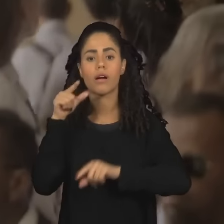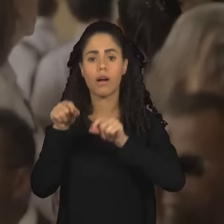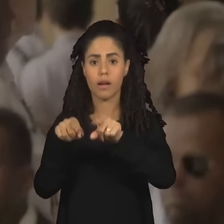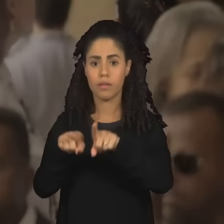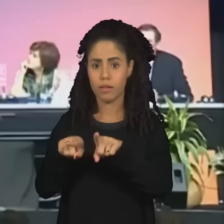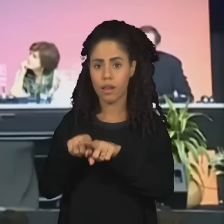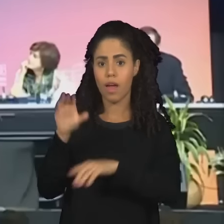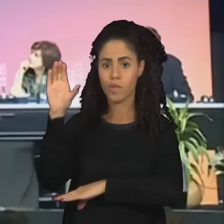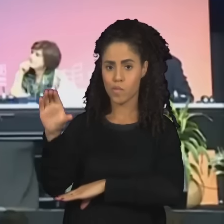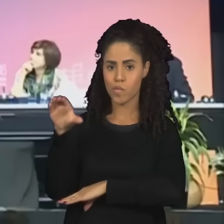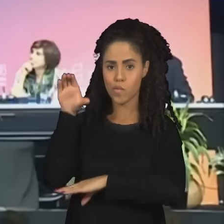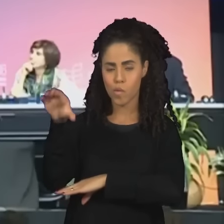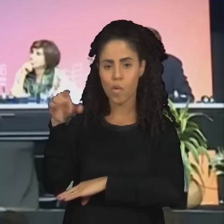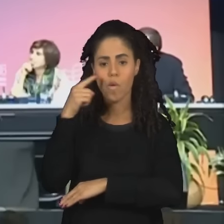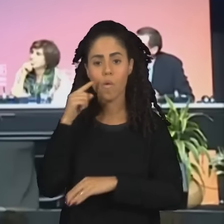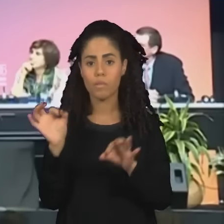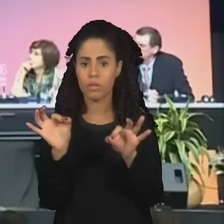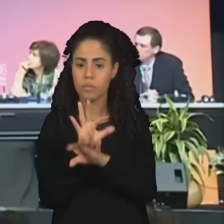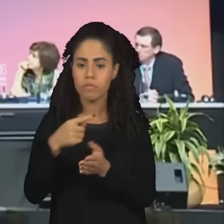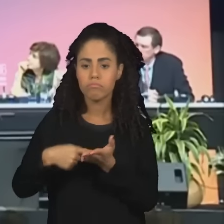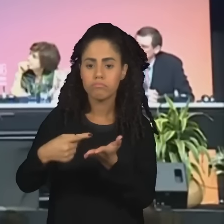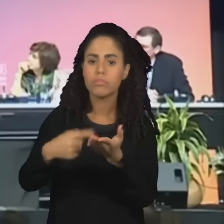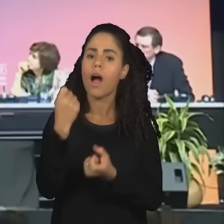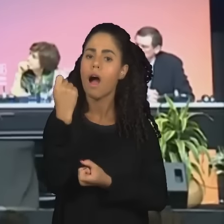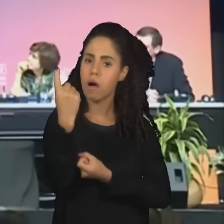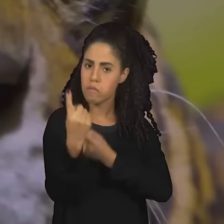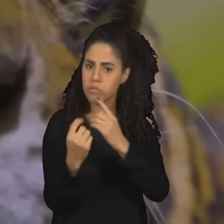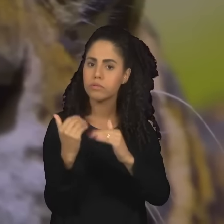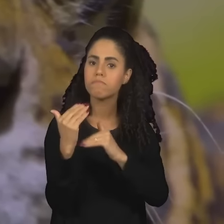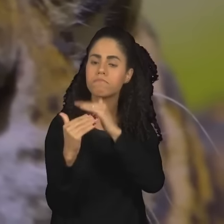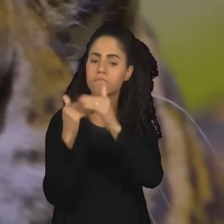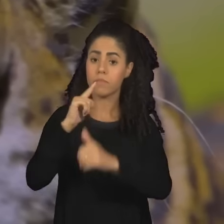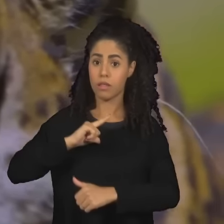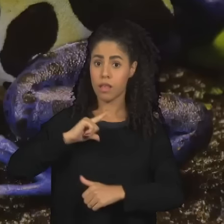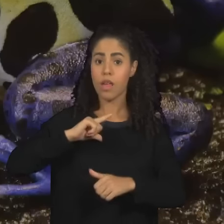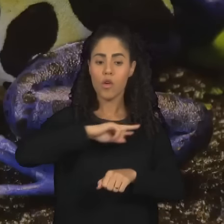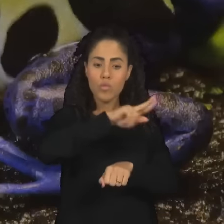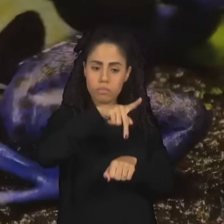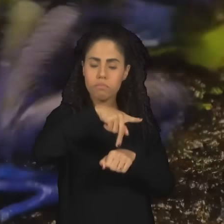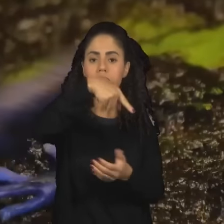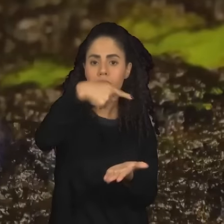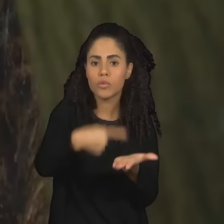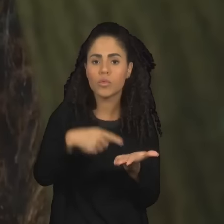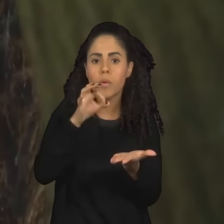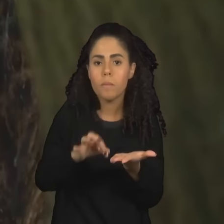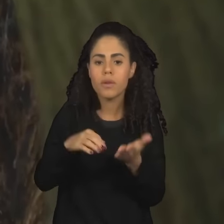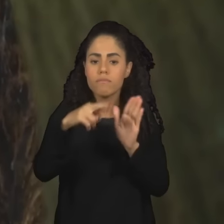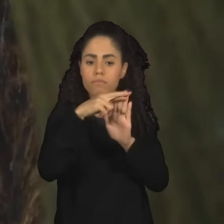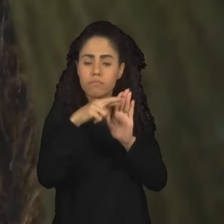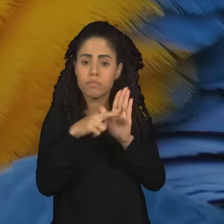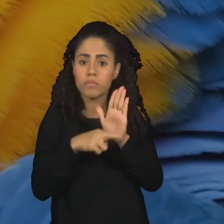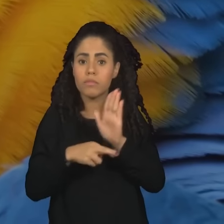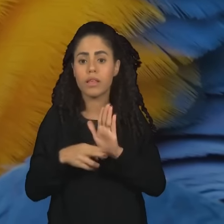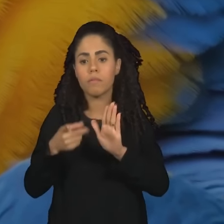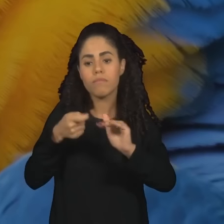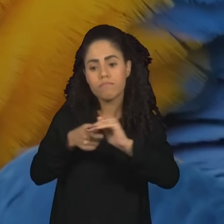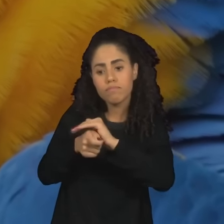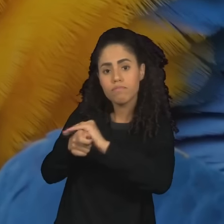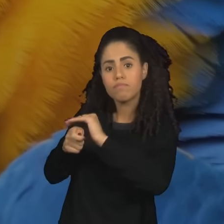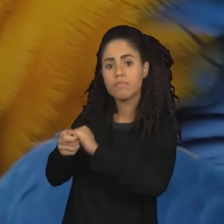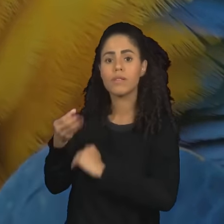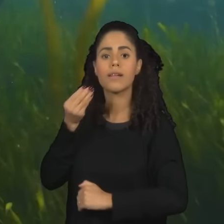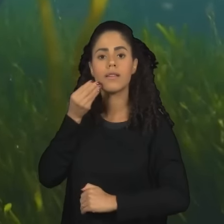na Colômbia, terminou com alguns progressos. Os países concordaram em estabelecer um novo fundo global, com